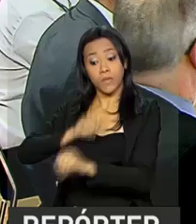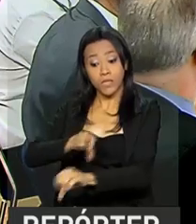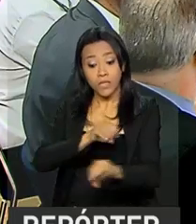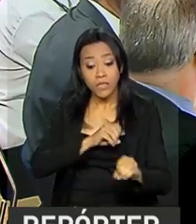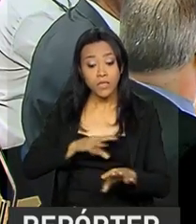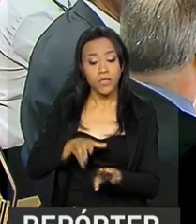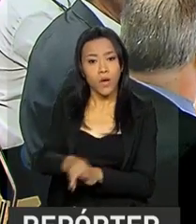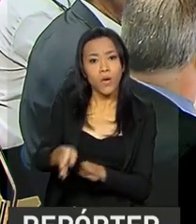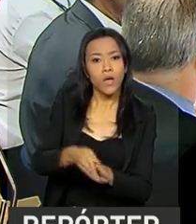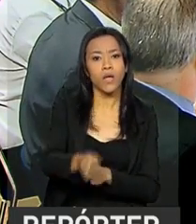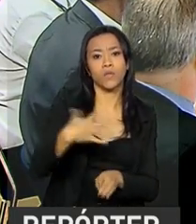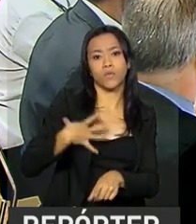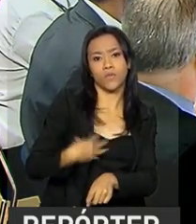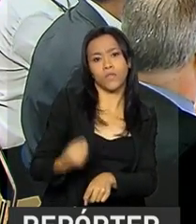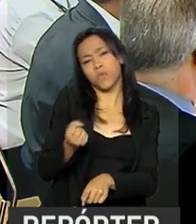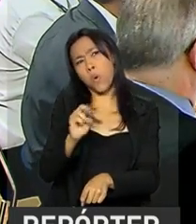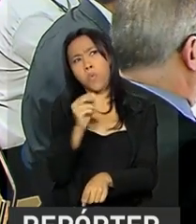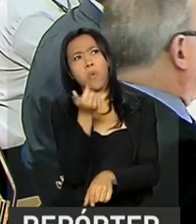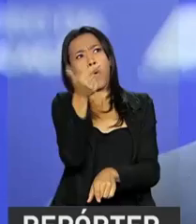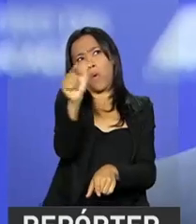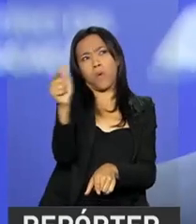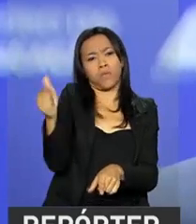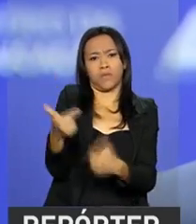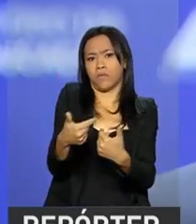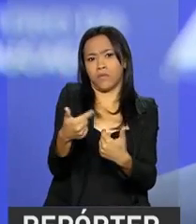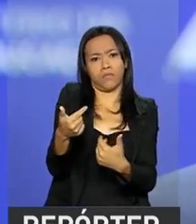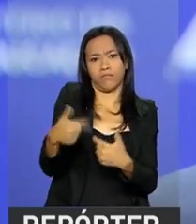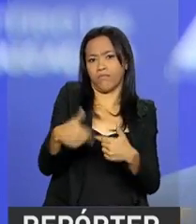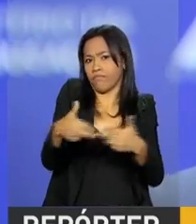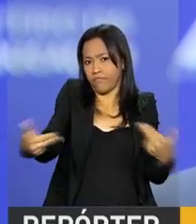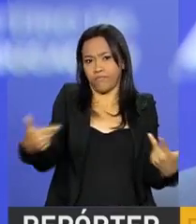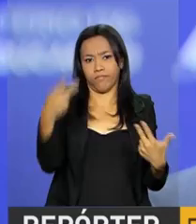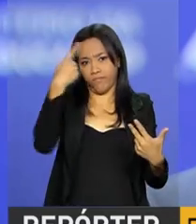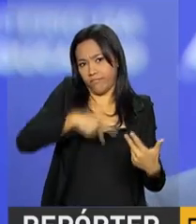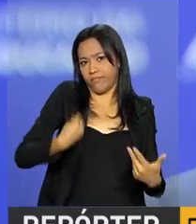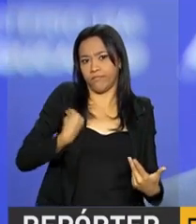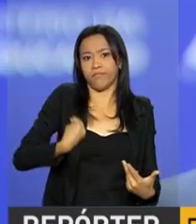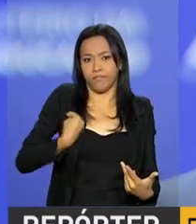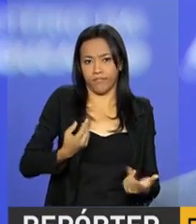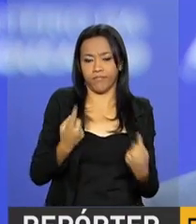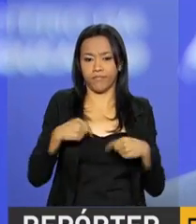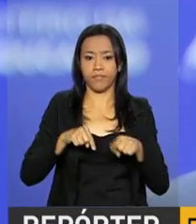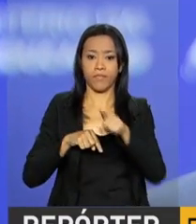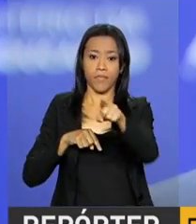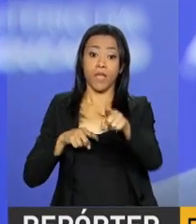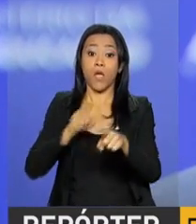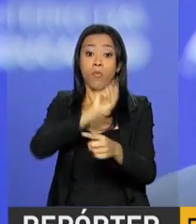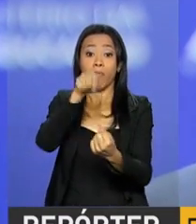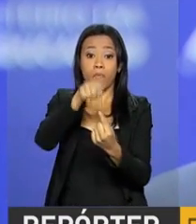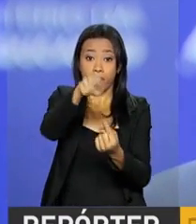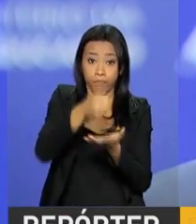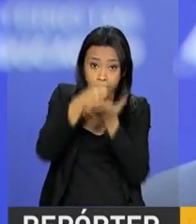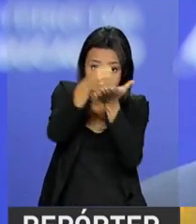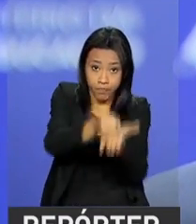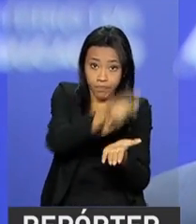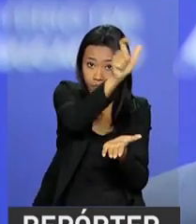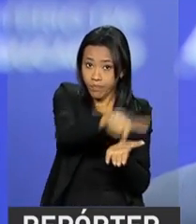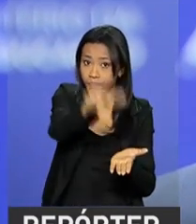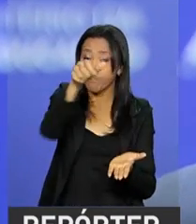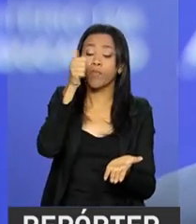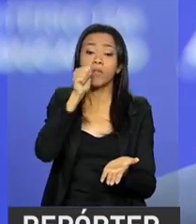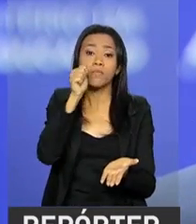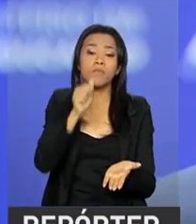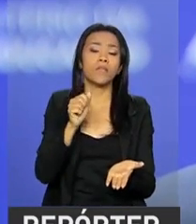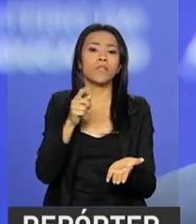filhos ou outras atividades pessoais a gente quer de alguma forma poder apoiar o empreendedor Tur ISO feminino Não por